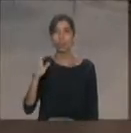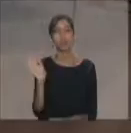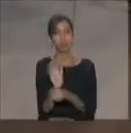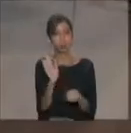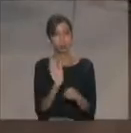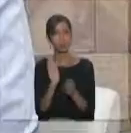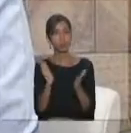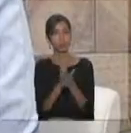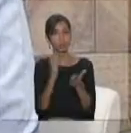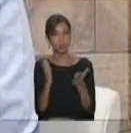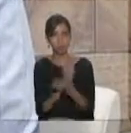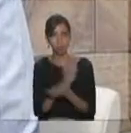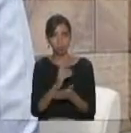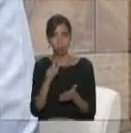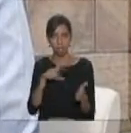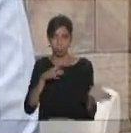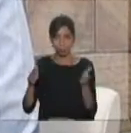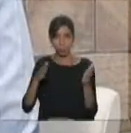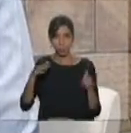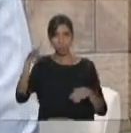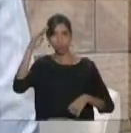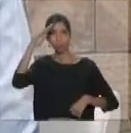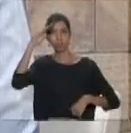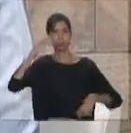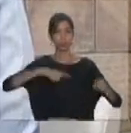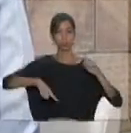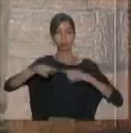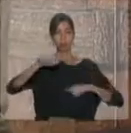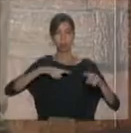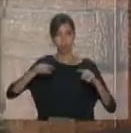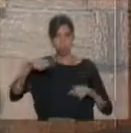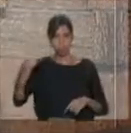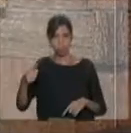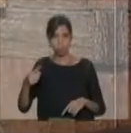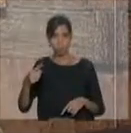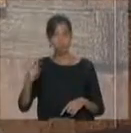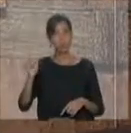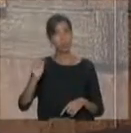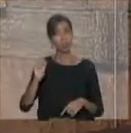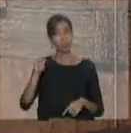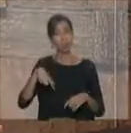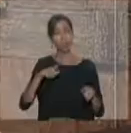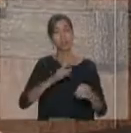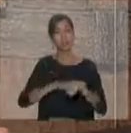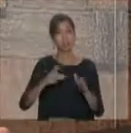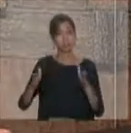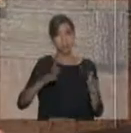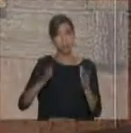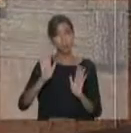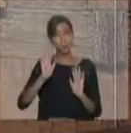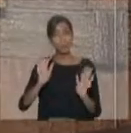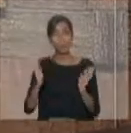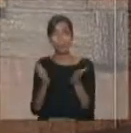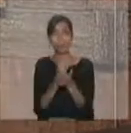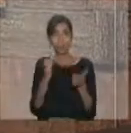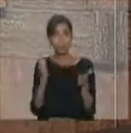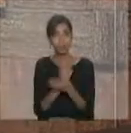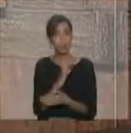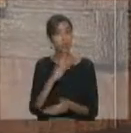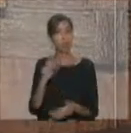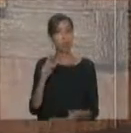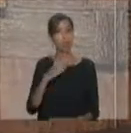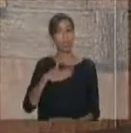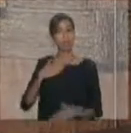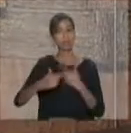a revista. E isso não foi nessa época da ditadura, foi depois? Não, isso aí foi no tempo da ditadura, mas essa revista não era mais a